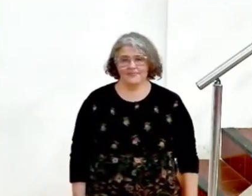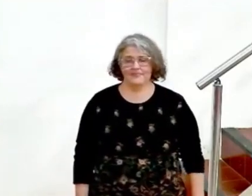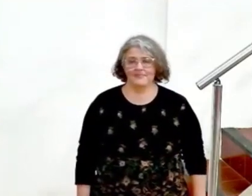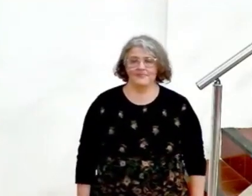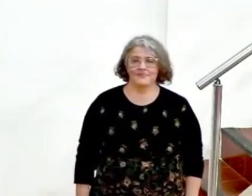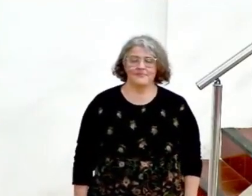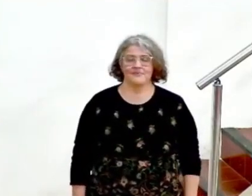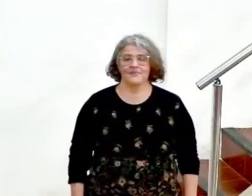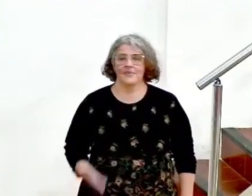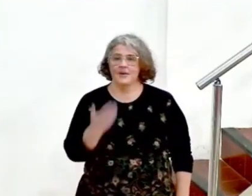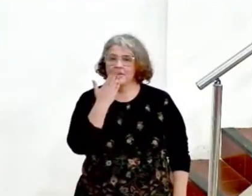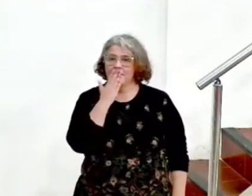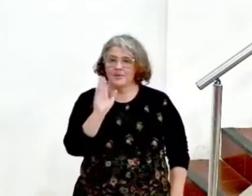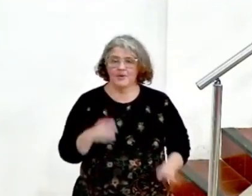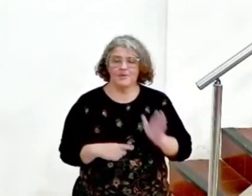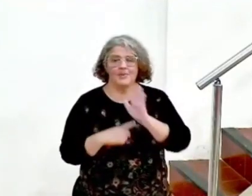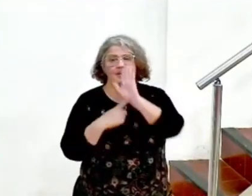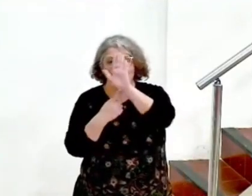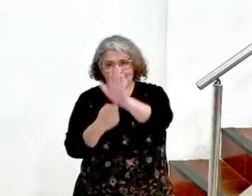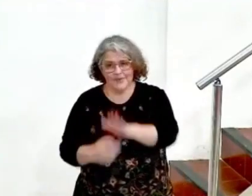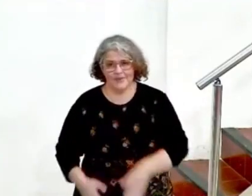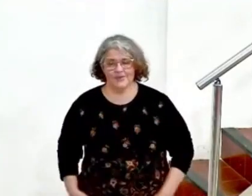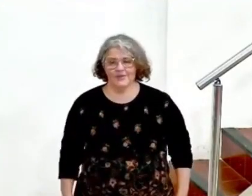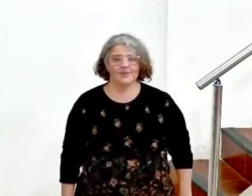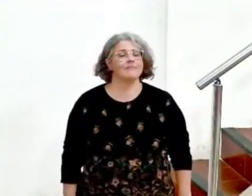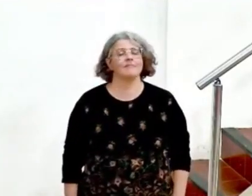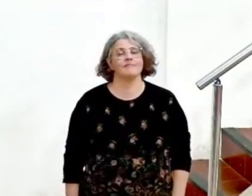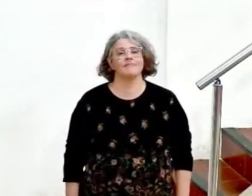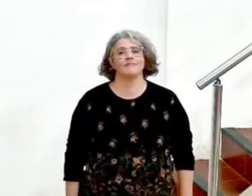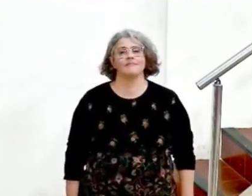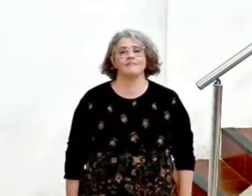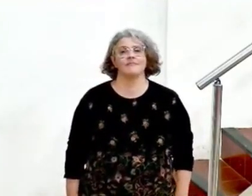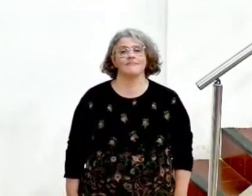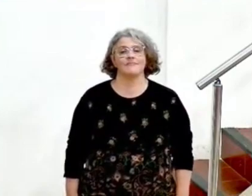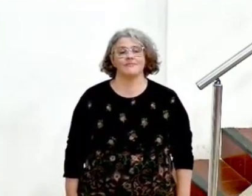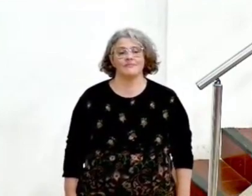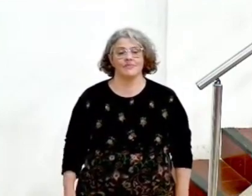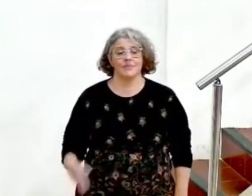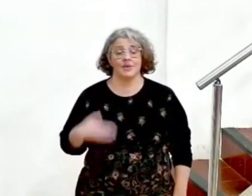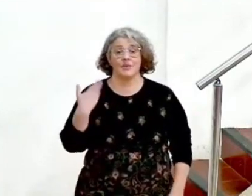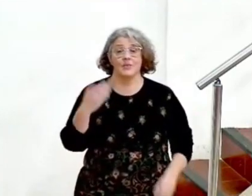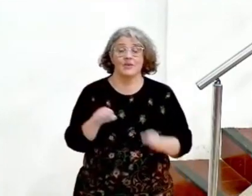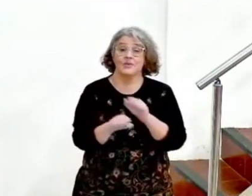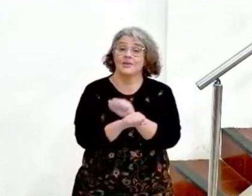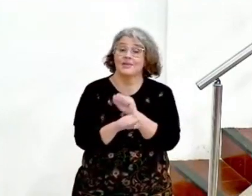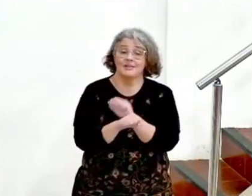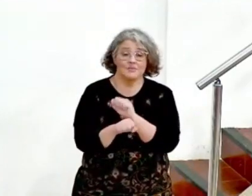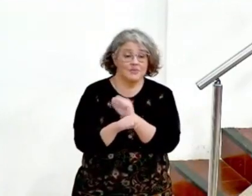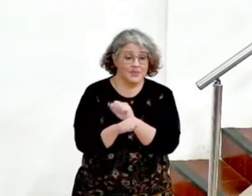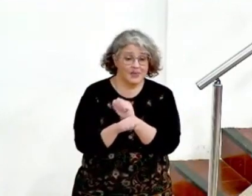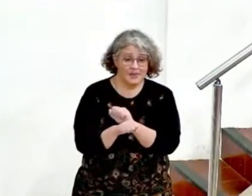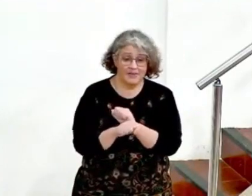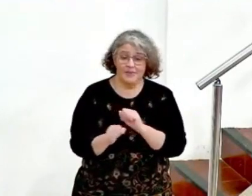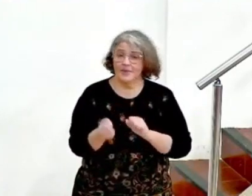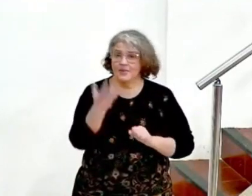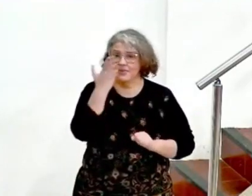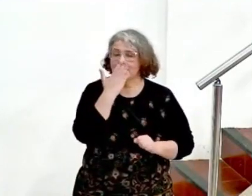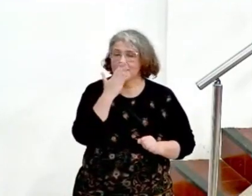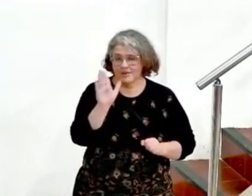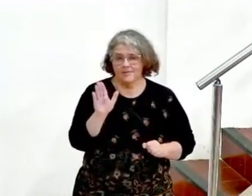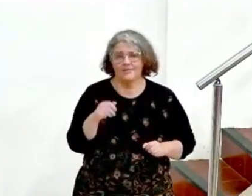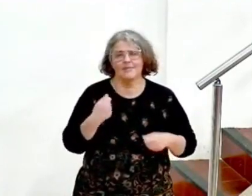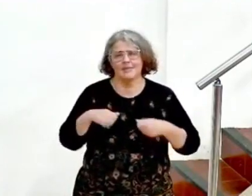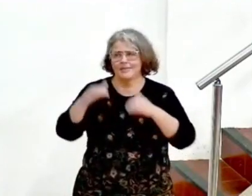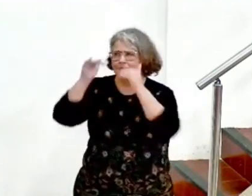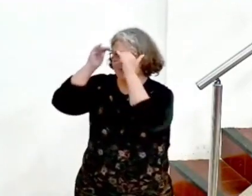A promessa revela, queridos, que nós precisamos ser obedientes a Deus. Enquanto esperamos a concretização dela, nós precisamos obedecer,